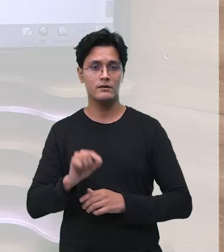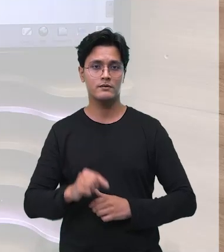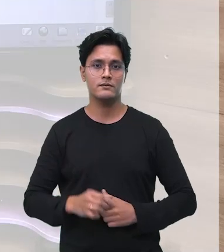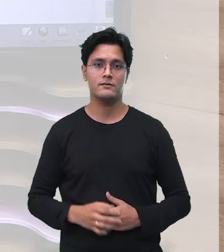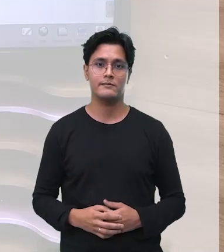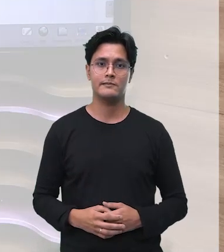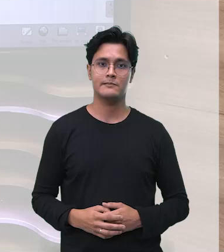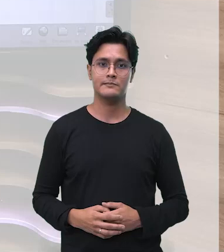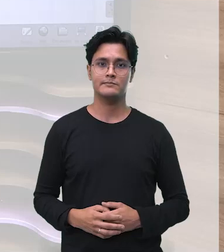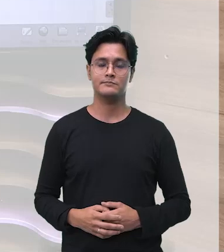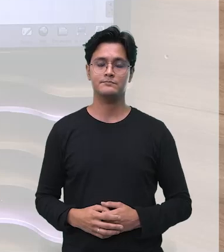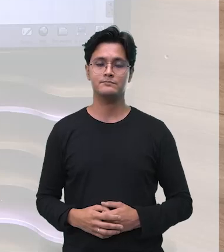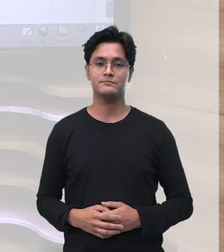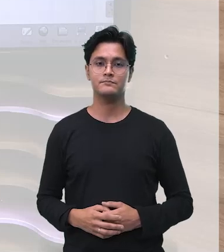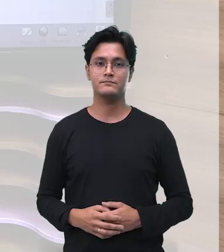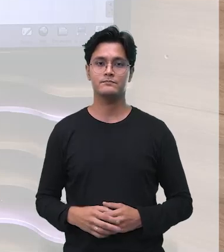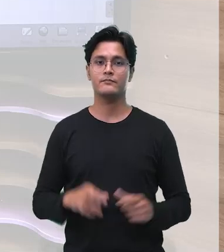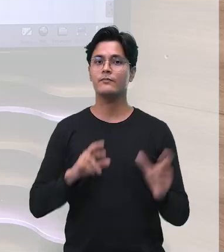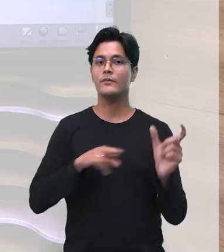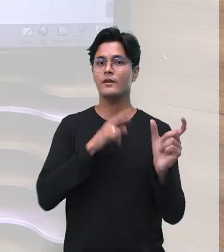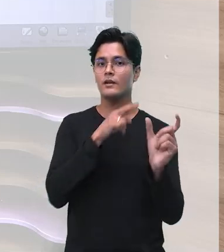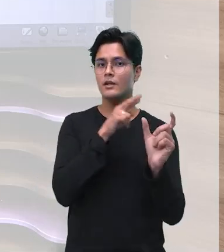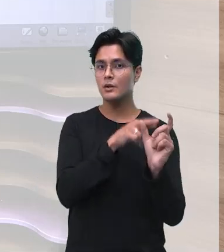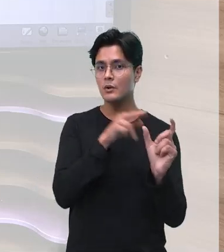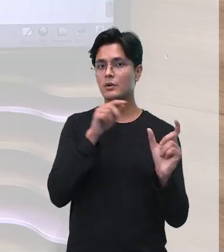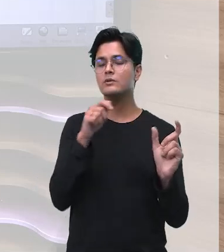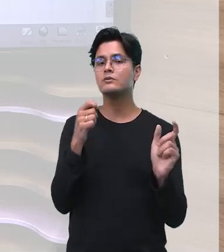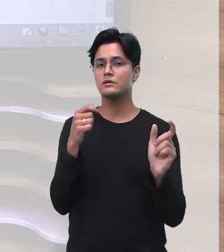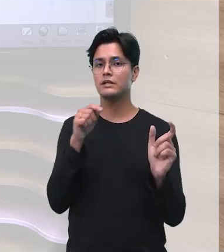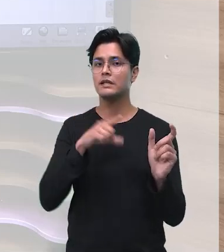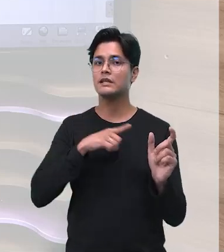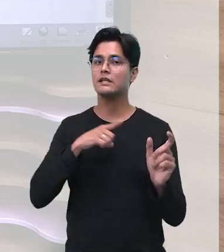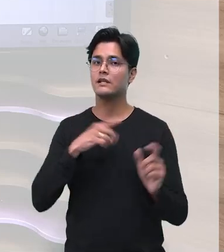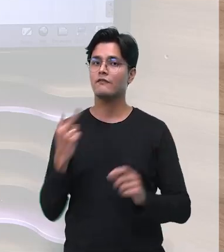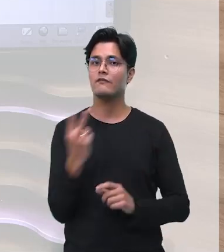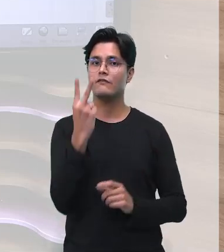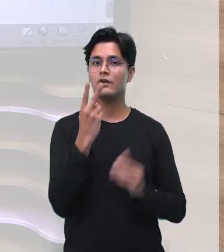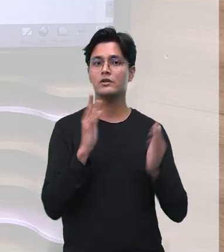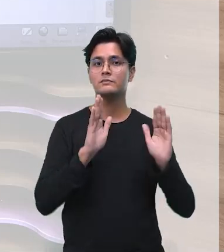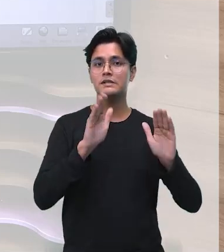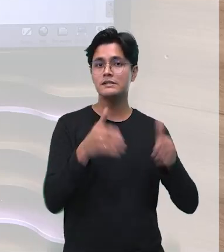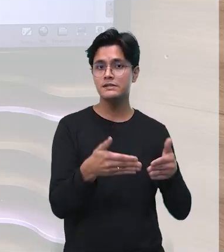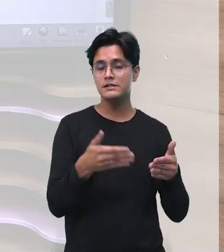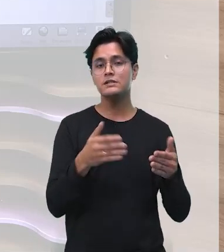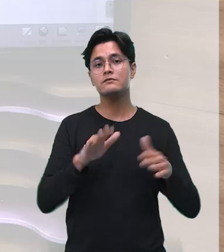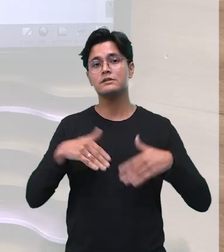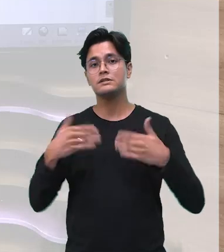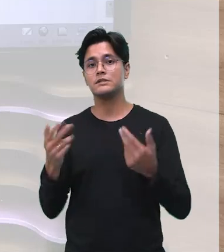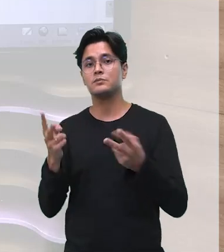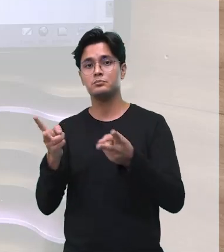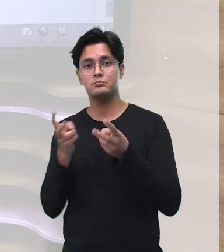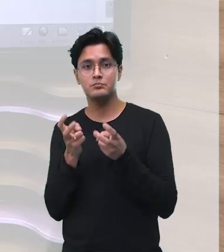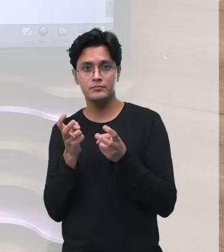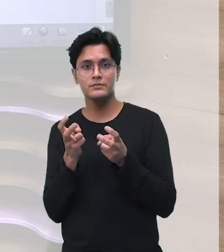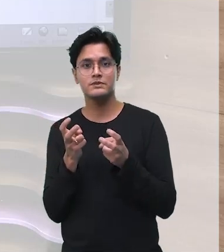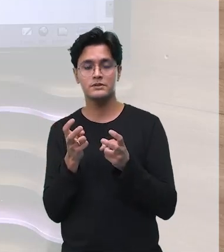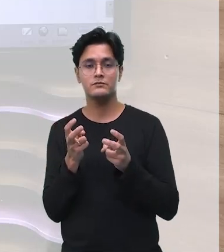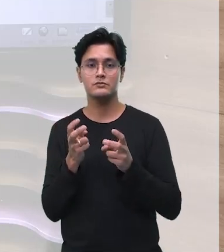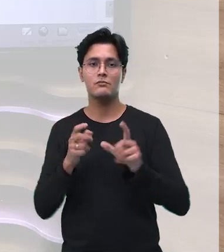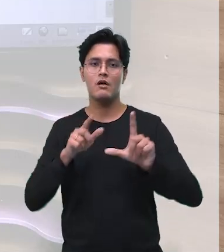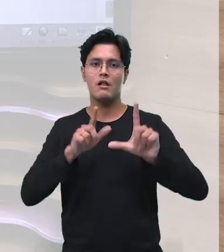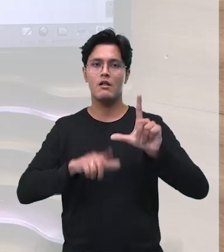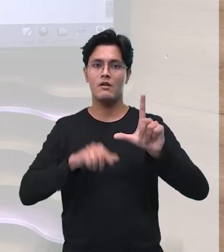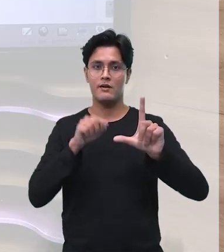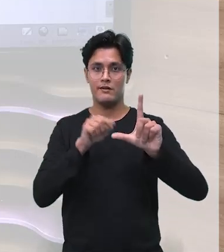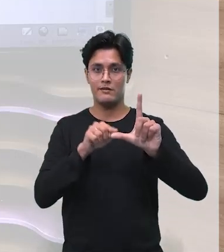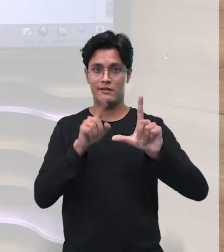anterior, a incógnita ela só pode assumir um único valor. Então, vejam que aqui, no lugar dessa letra, eu